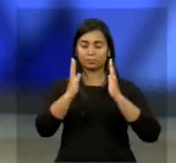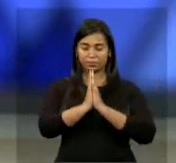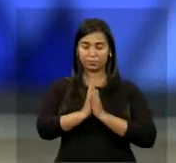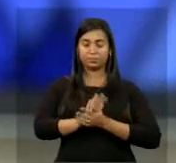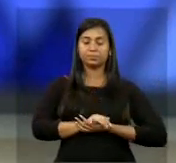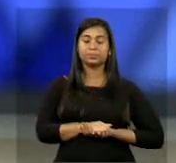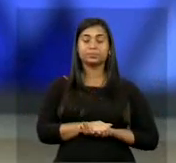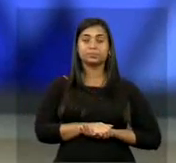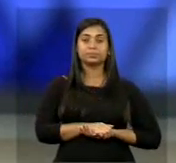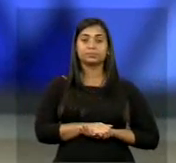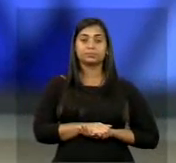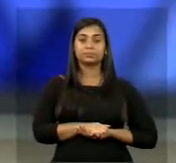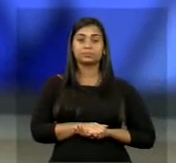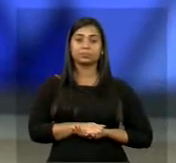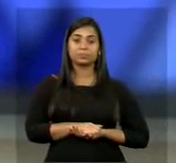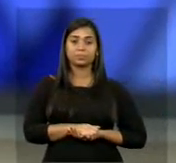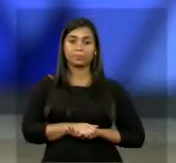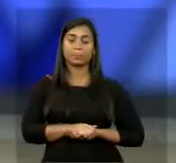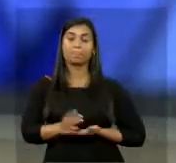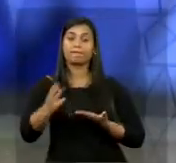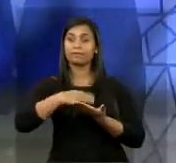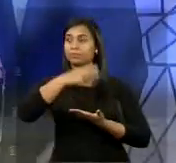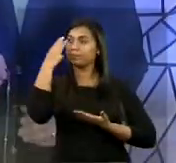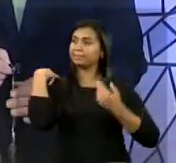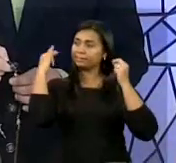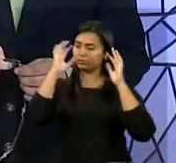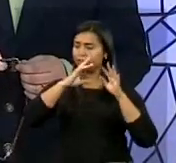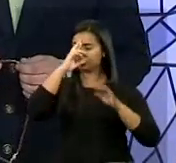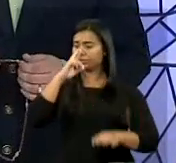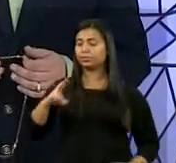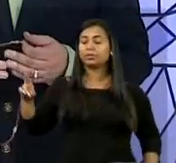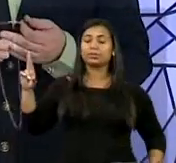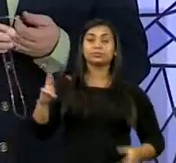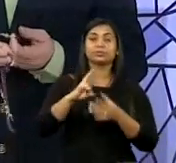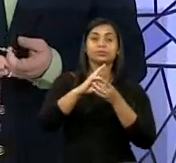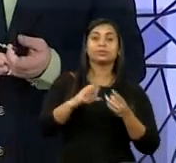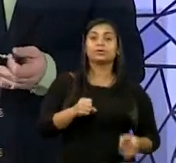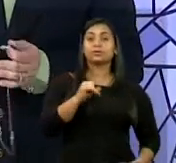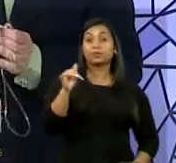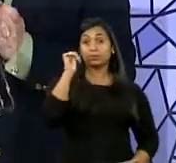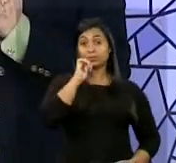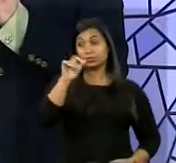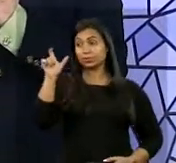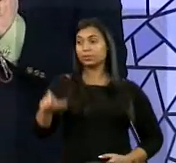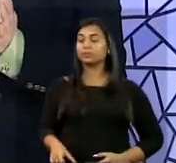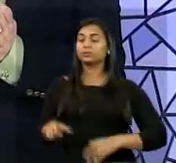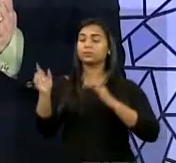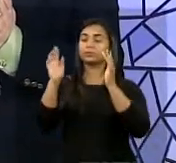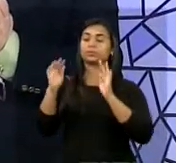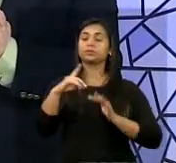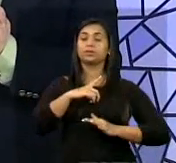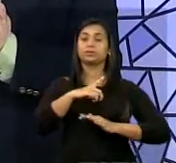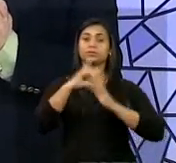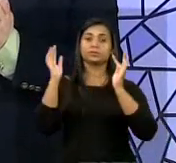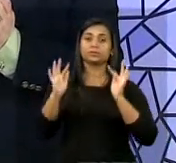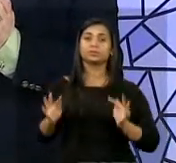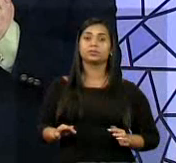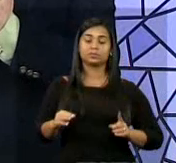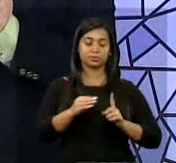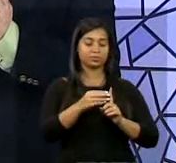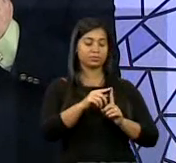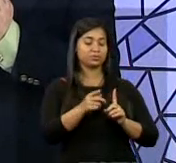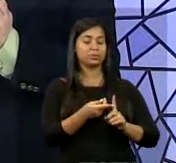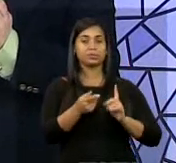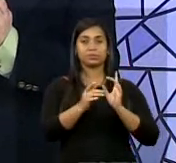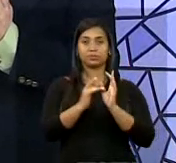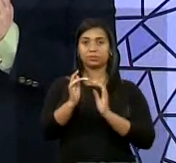e na hora de nossa morte. Amém. Ave Maria, cheia de graça, o Senhor é convosco. Bendita sois vós entre as